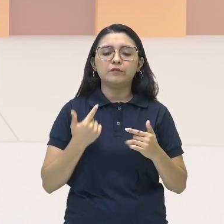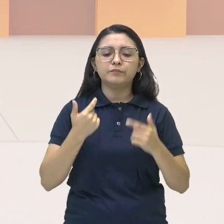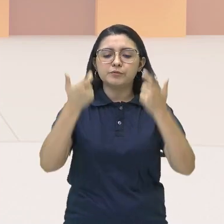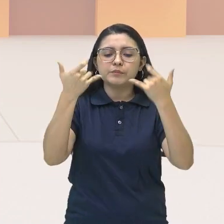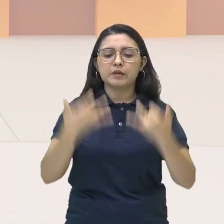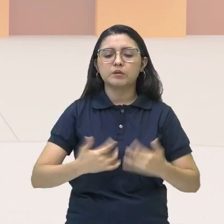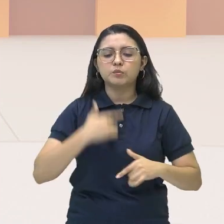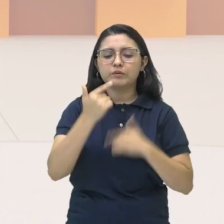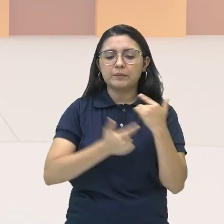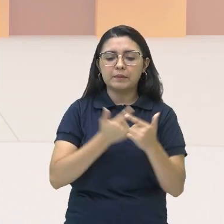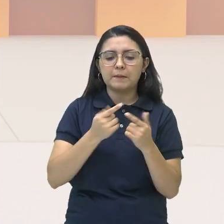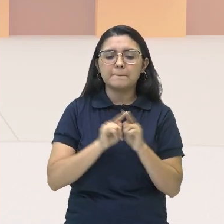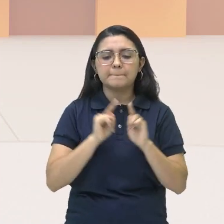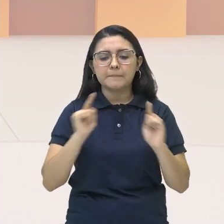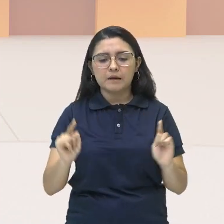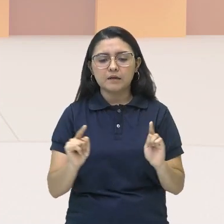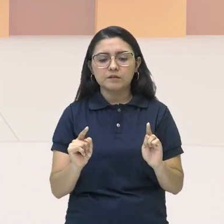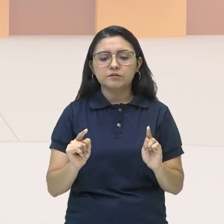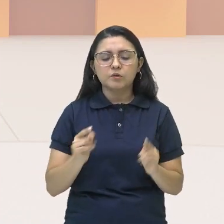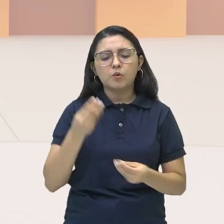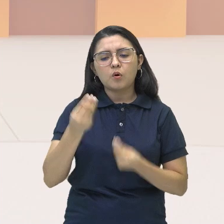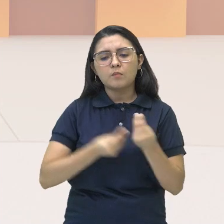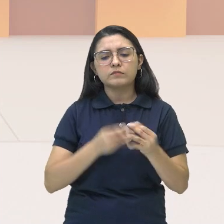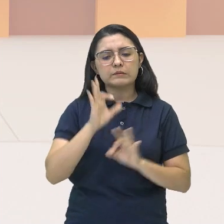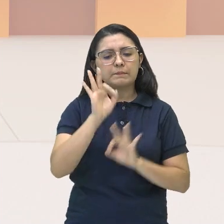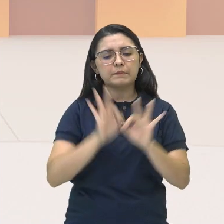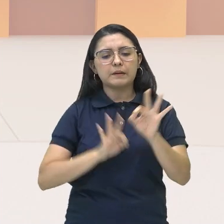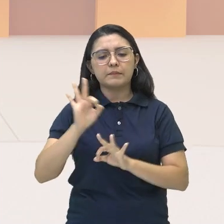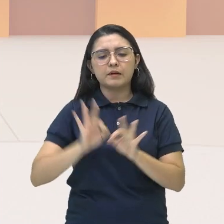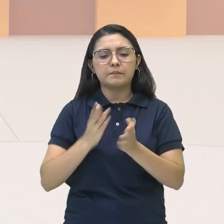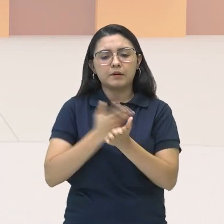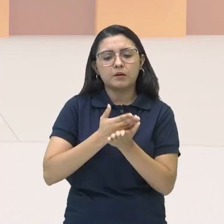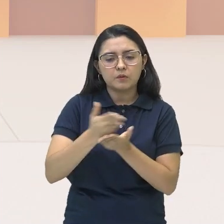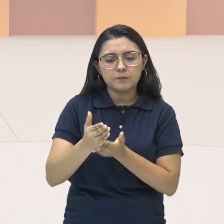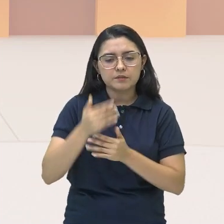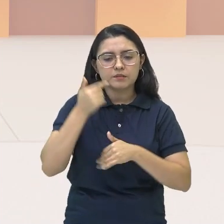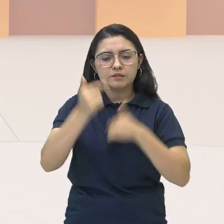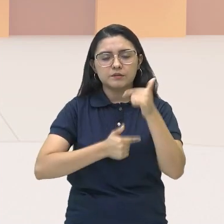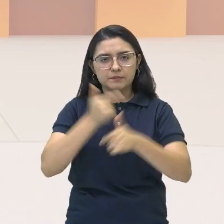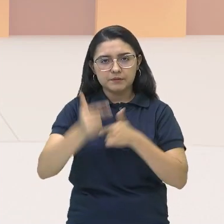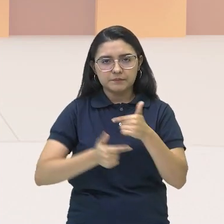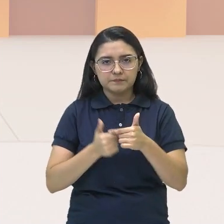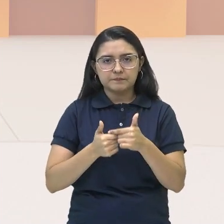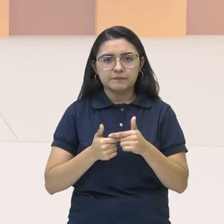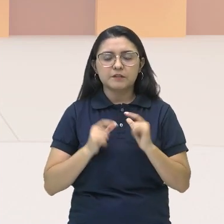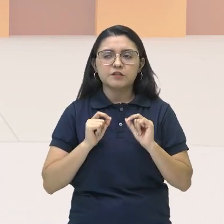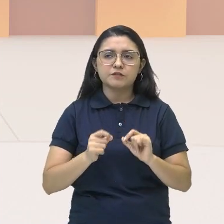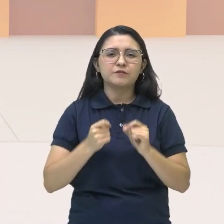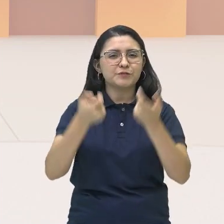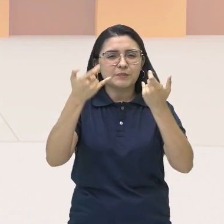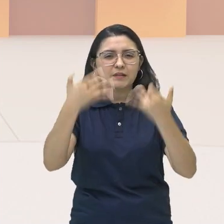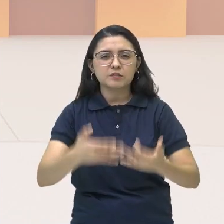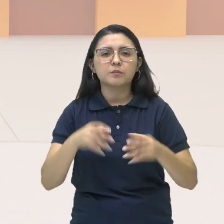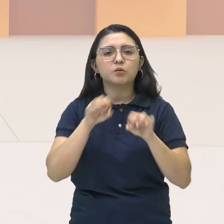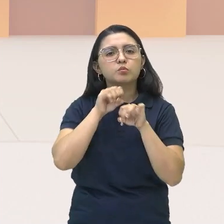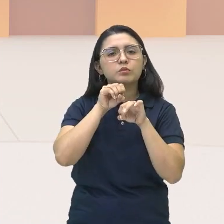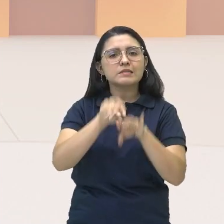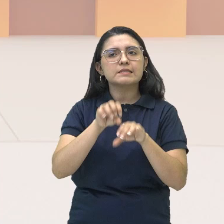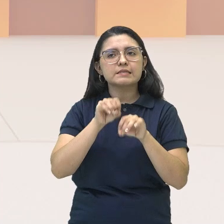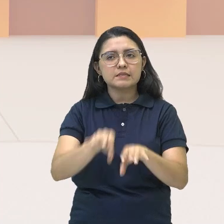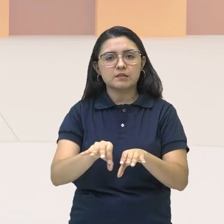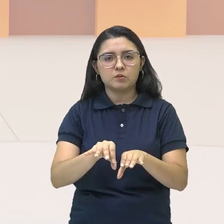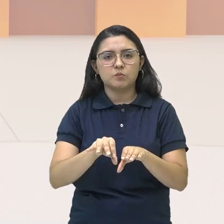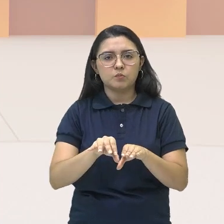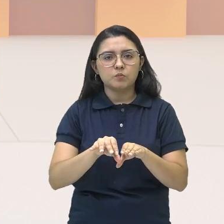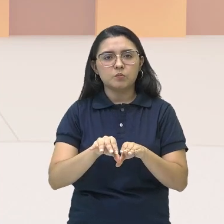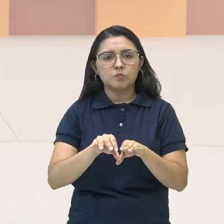si, mas da preparação para o trabalho. Então, nós vamos falar de uma educação profissional. Então, a gente vai mudar um